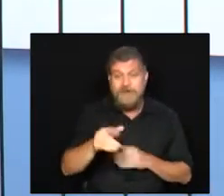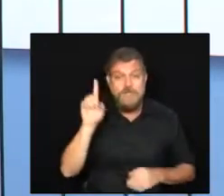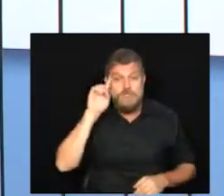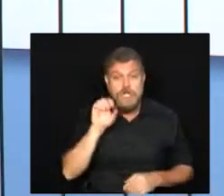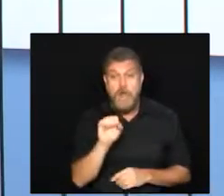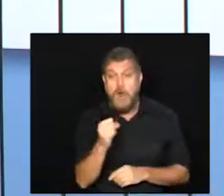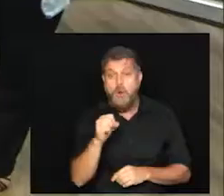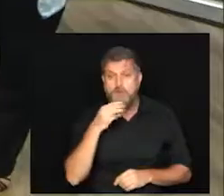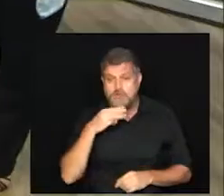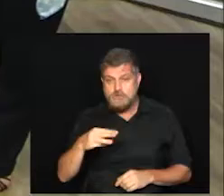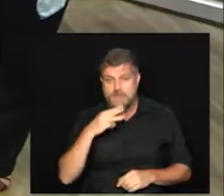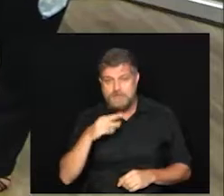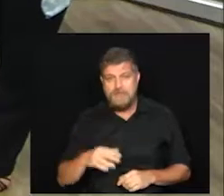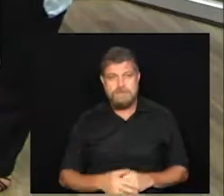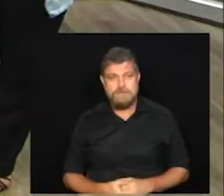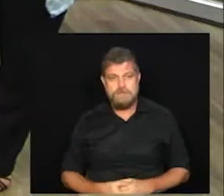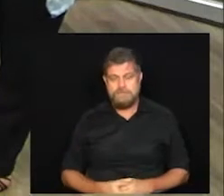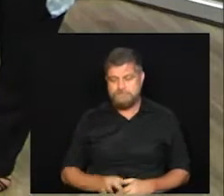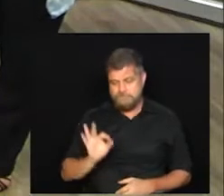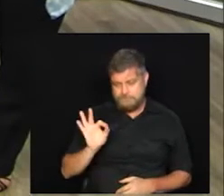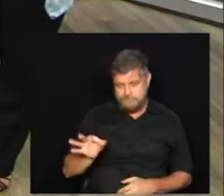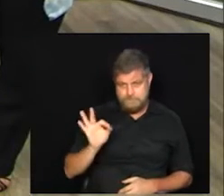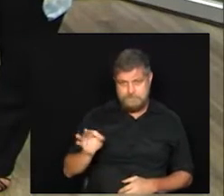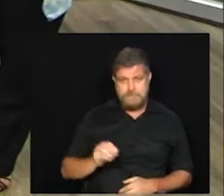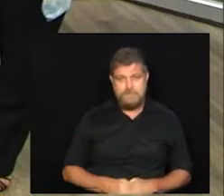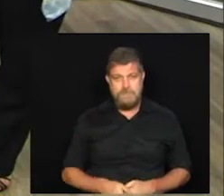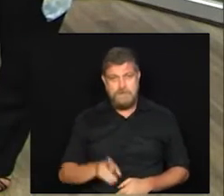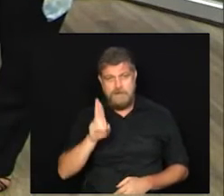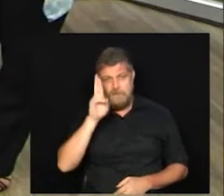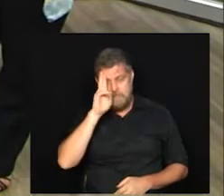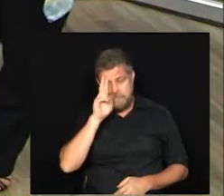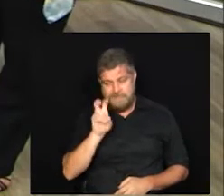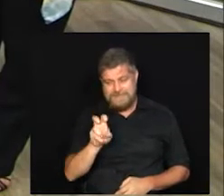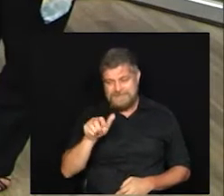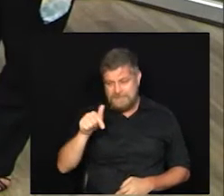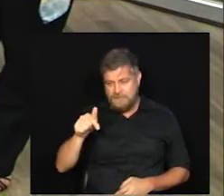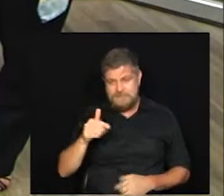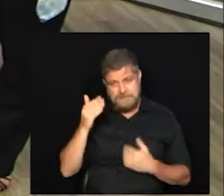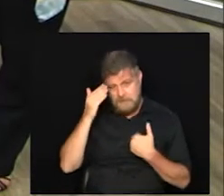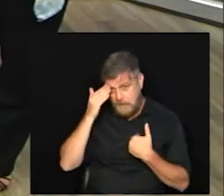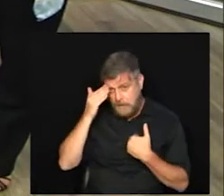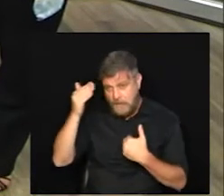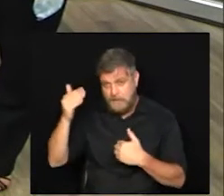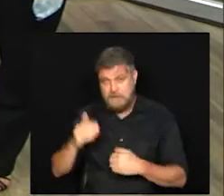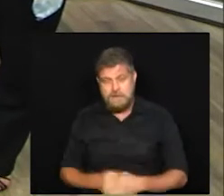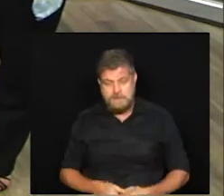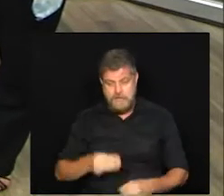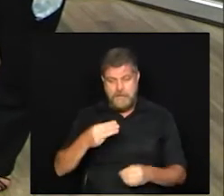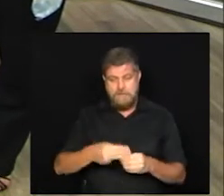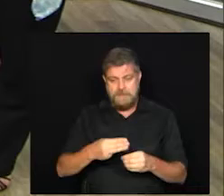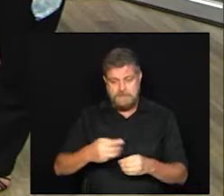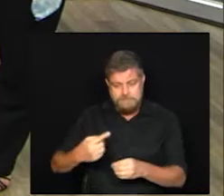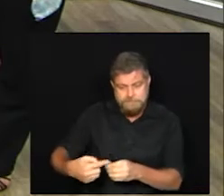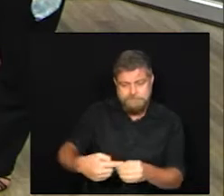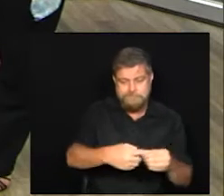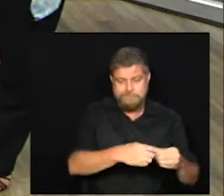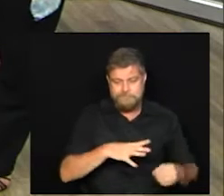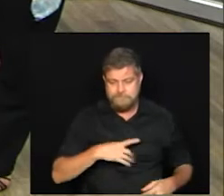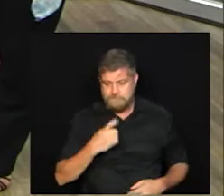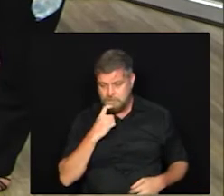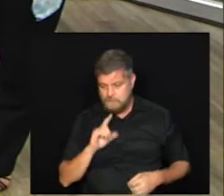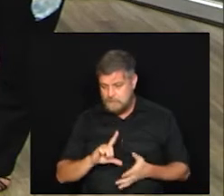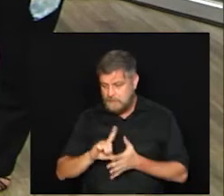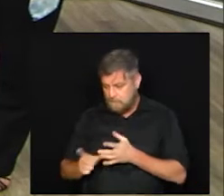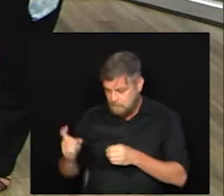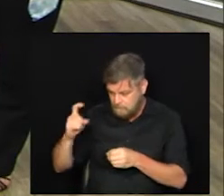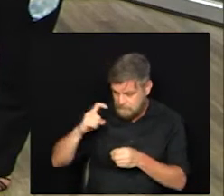março. Tá certo, Mirna Abreu, 12h57. Agradeço pelas notícias da metrópole de Campinas. Você volta daqui